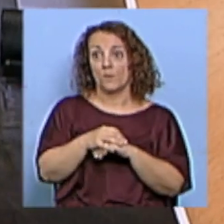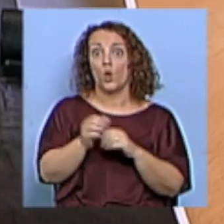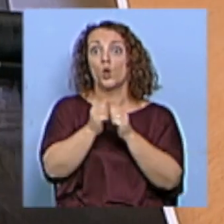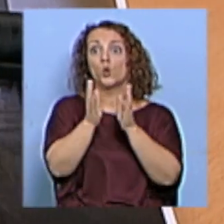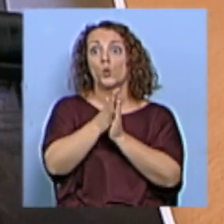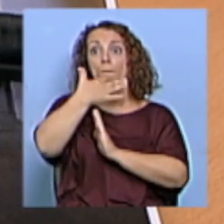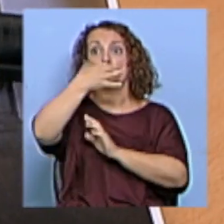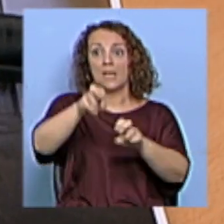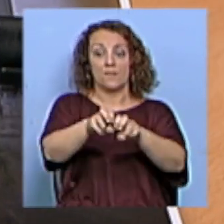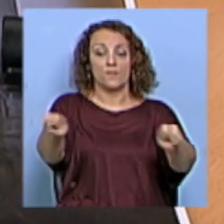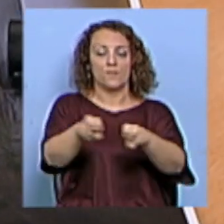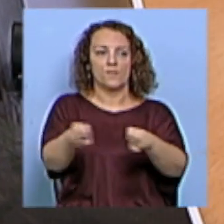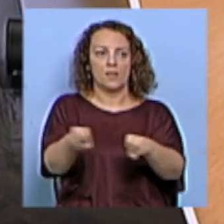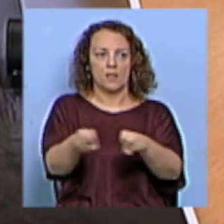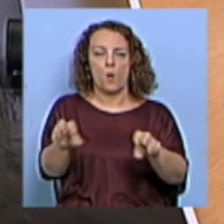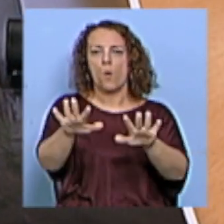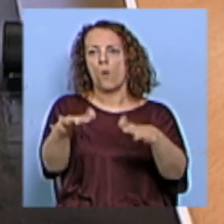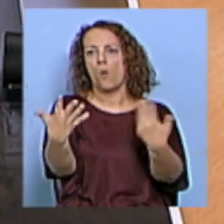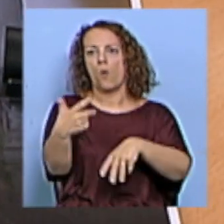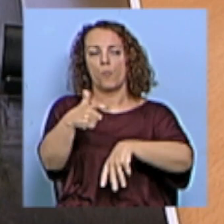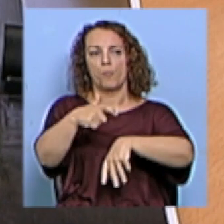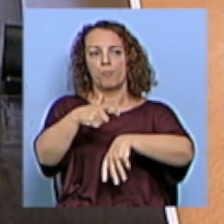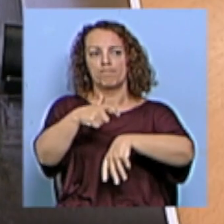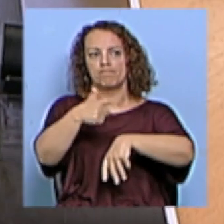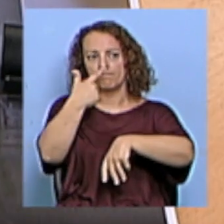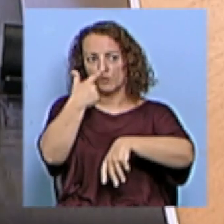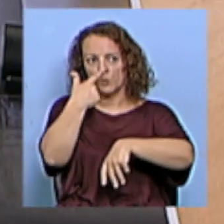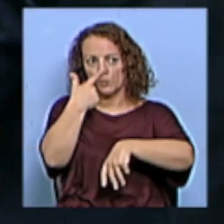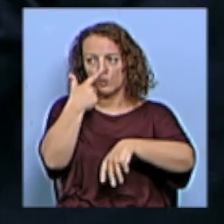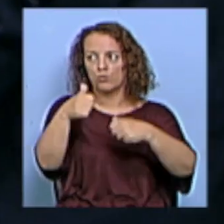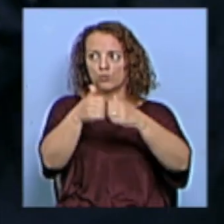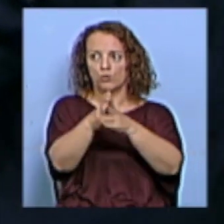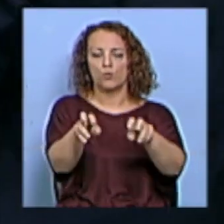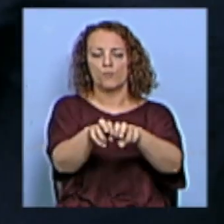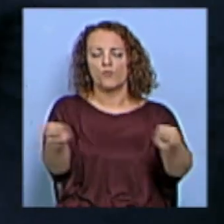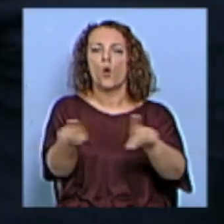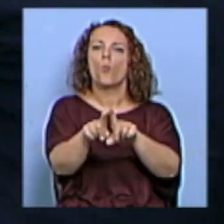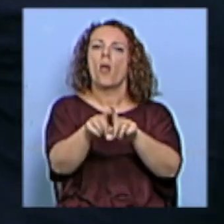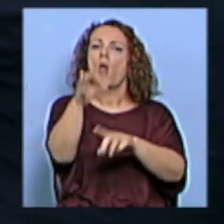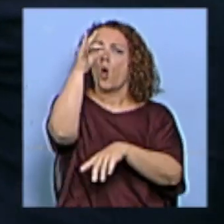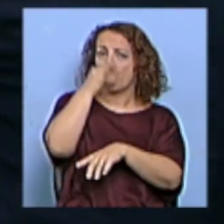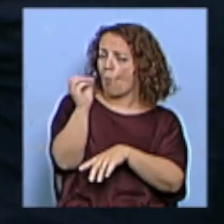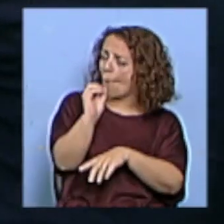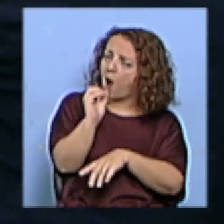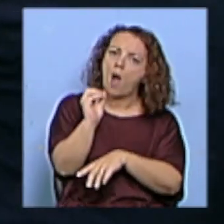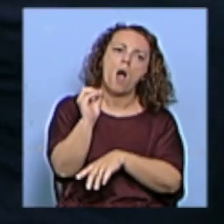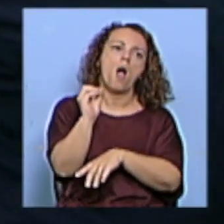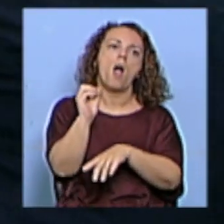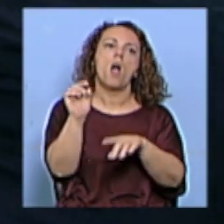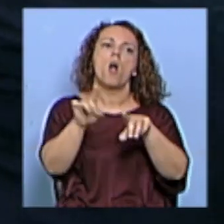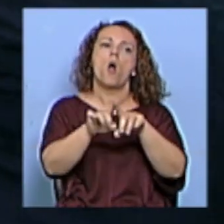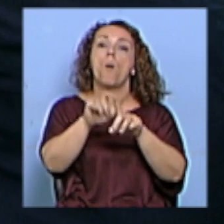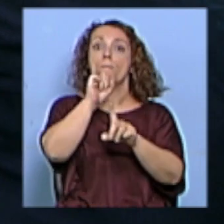toda. Ou preferencialmente tem que sair a fila toda para não haver cruzamentos. Mesmo que